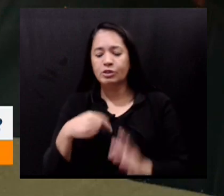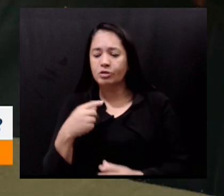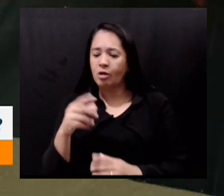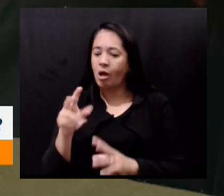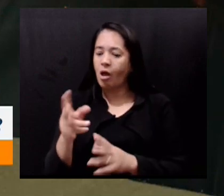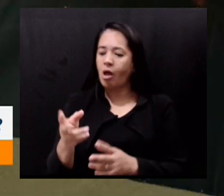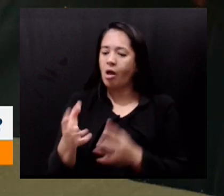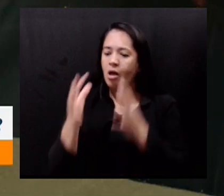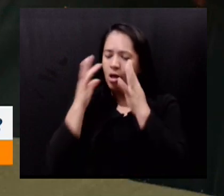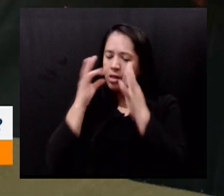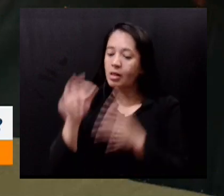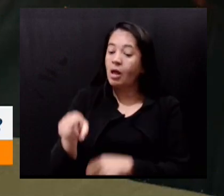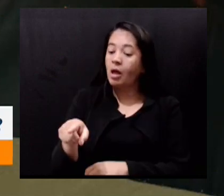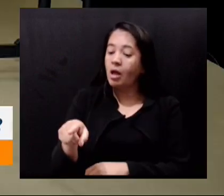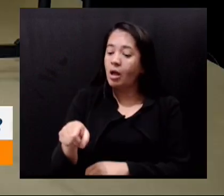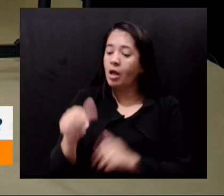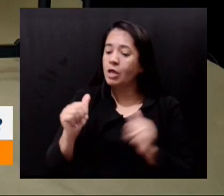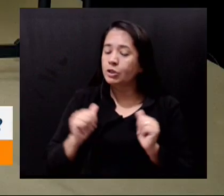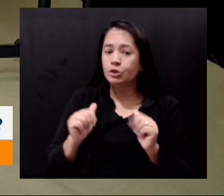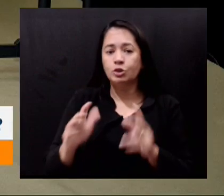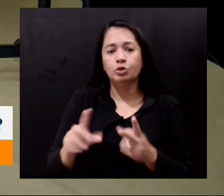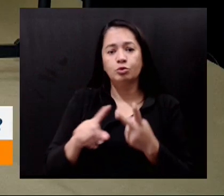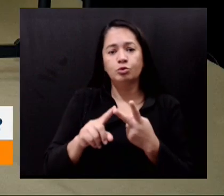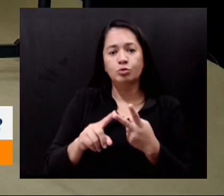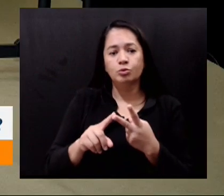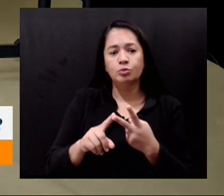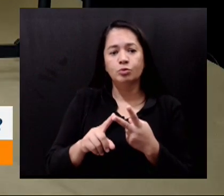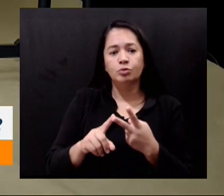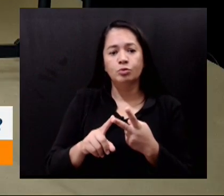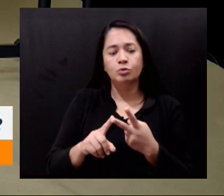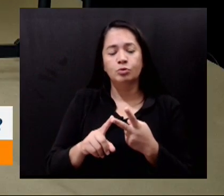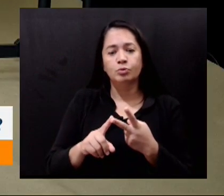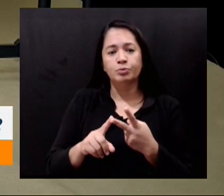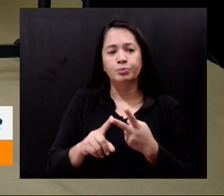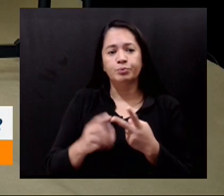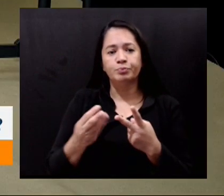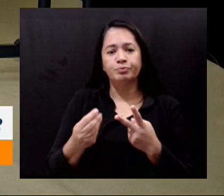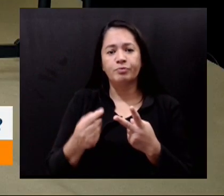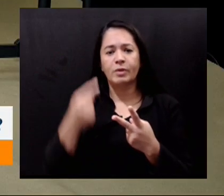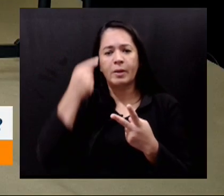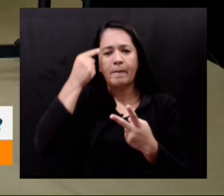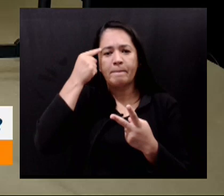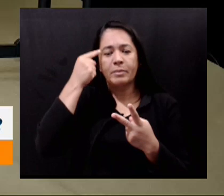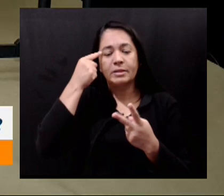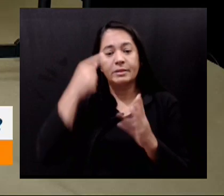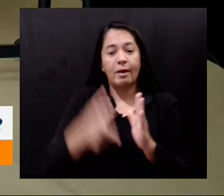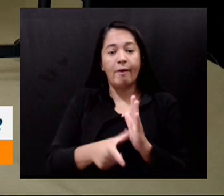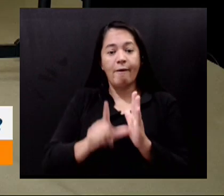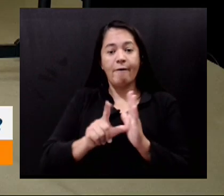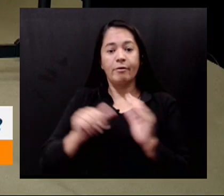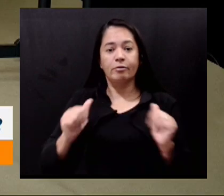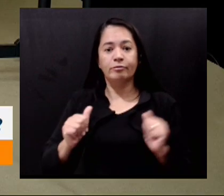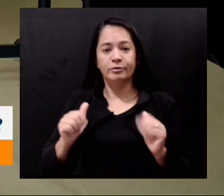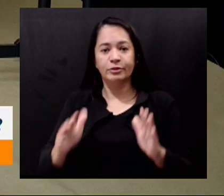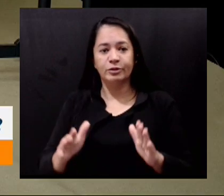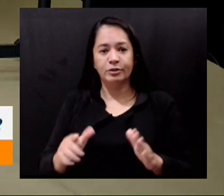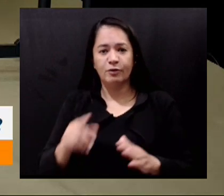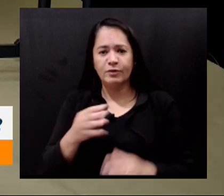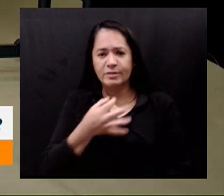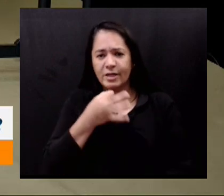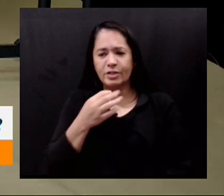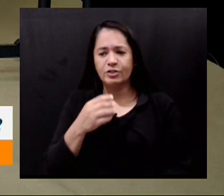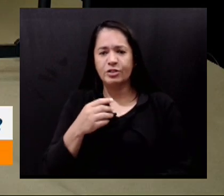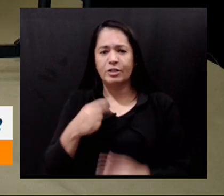da reação, a questão do pensar antes de agir. Você acredita que traz uma evolução pessoal?